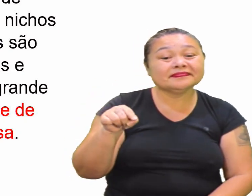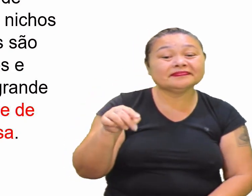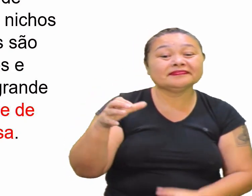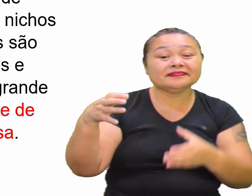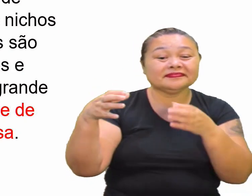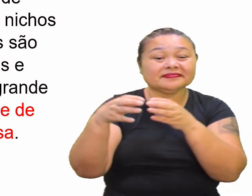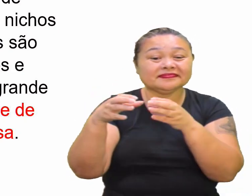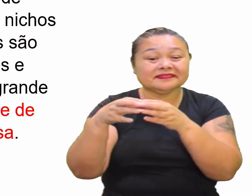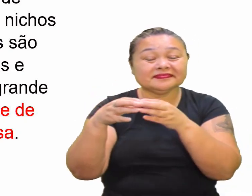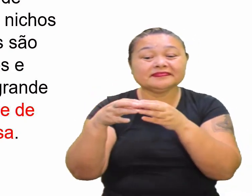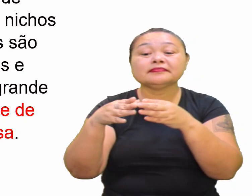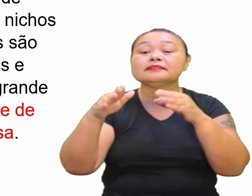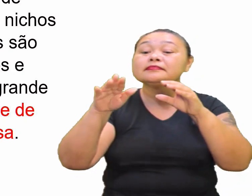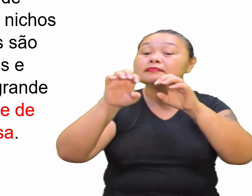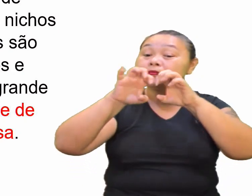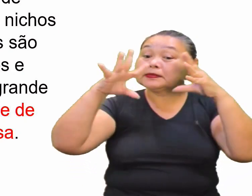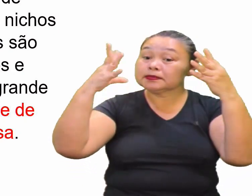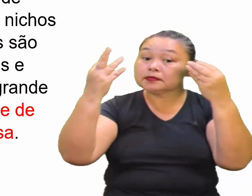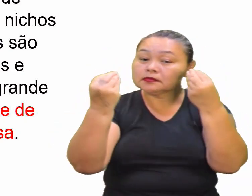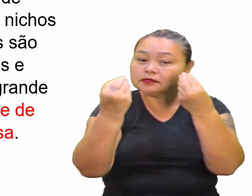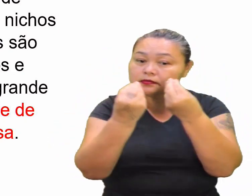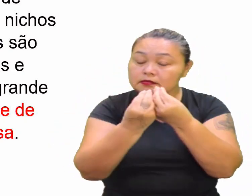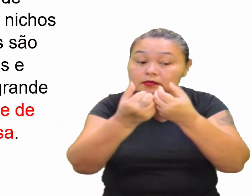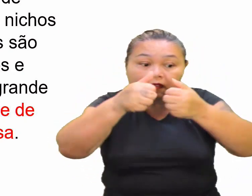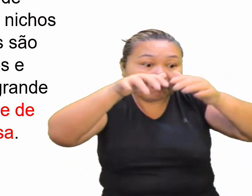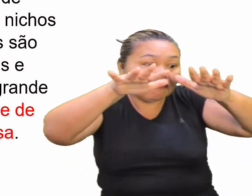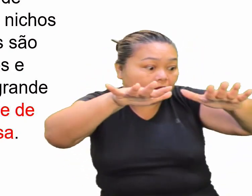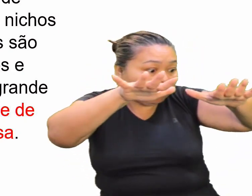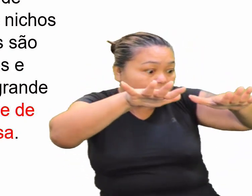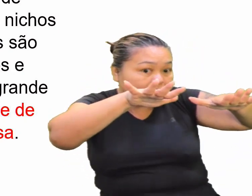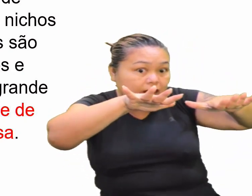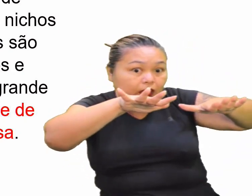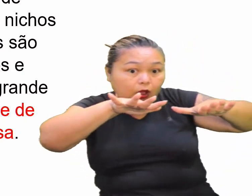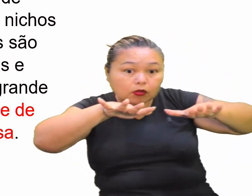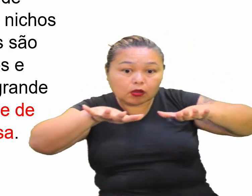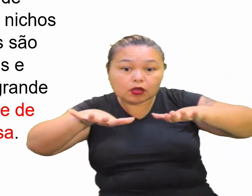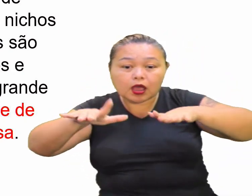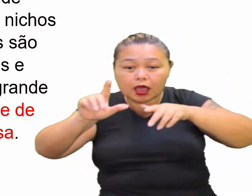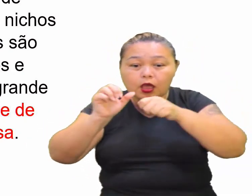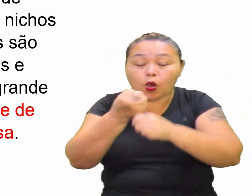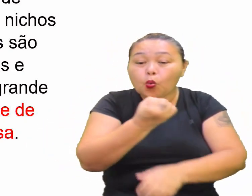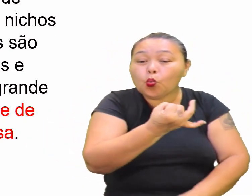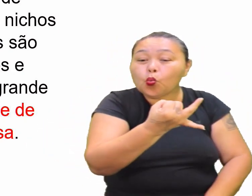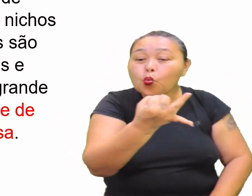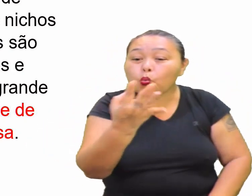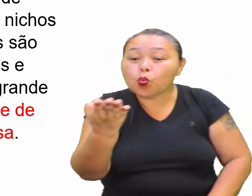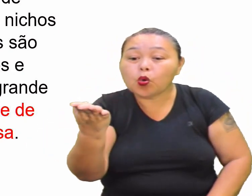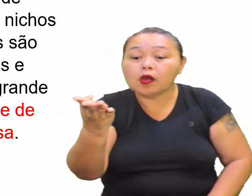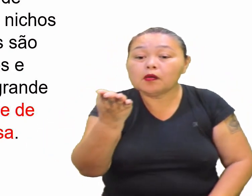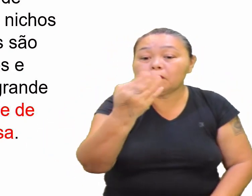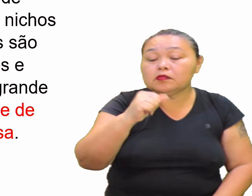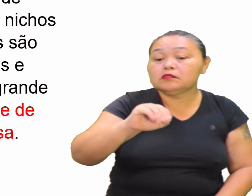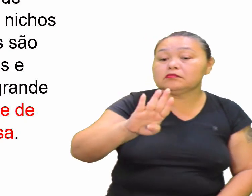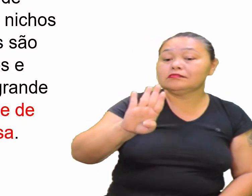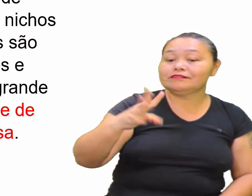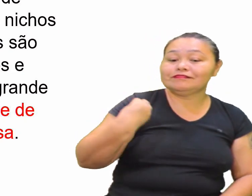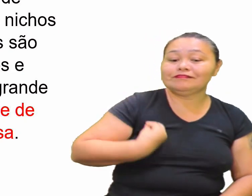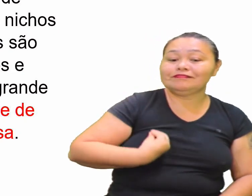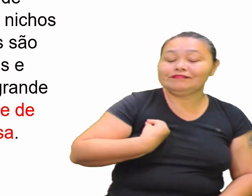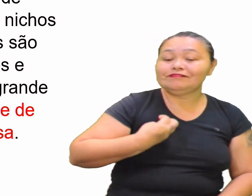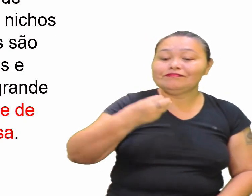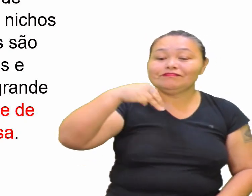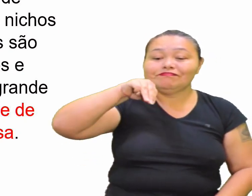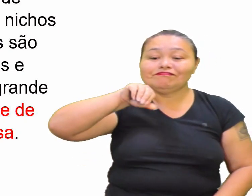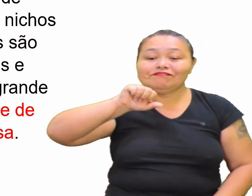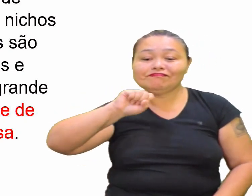nichos ecológicos são ocupados e apresentam uma grande quantidade de biomassa. Vocês lembram lá das pirâmides ecológicas? Vocês lembram